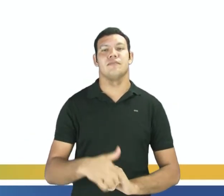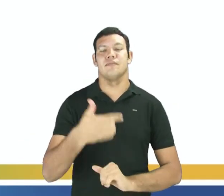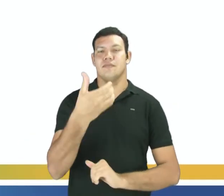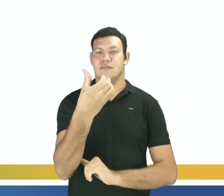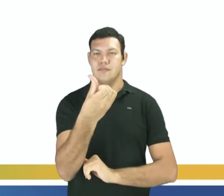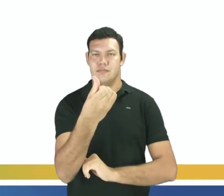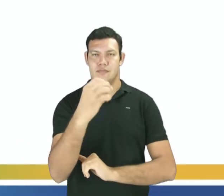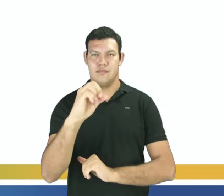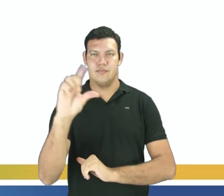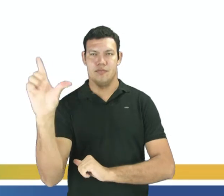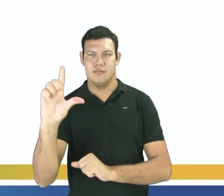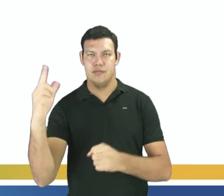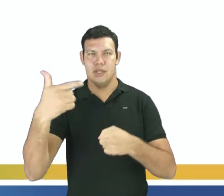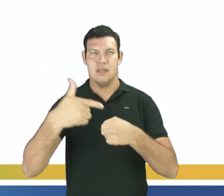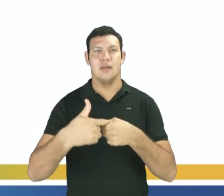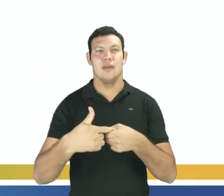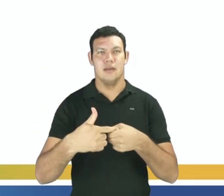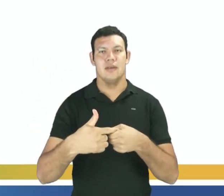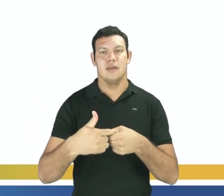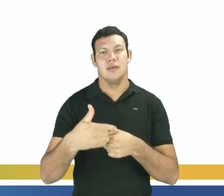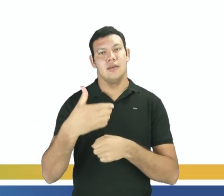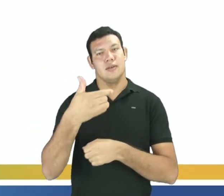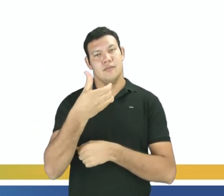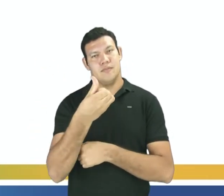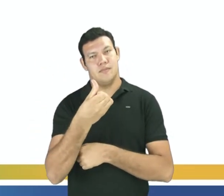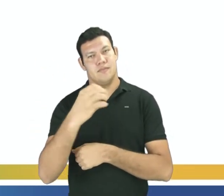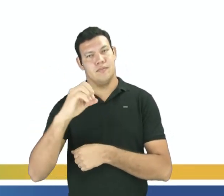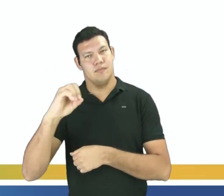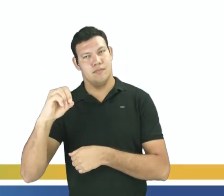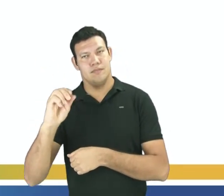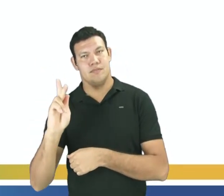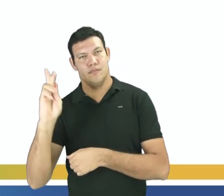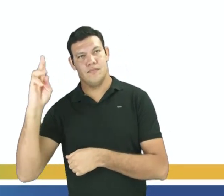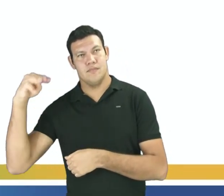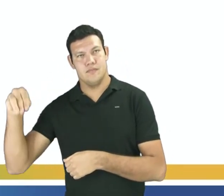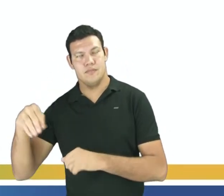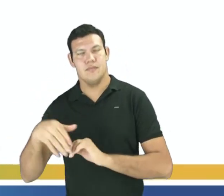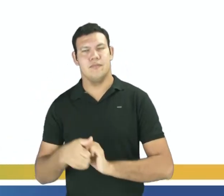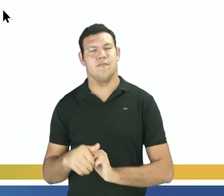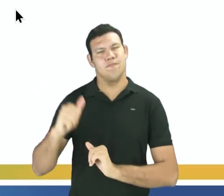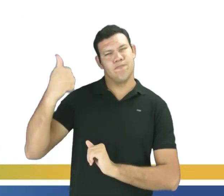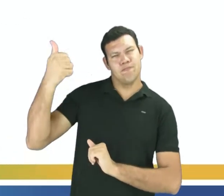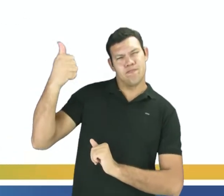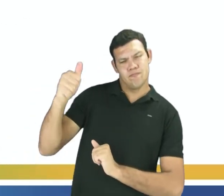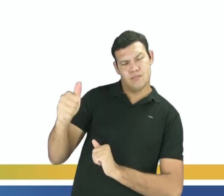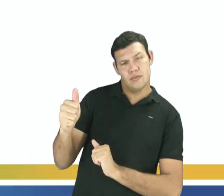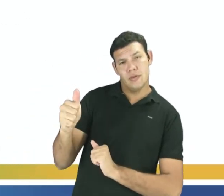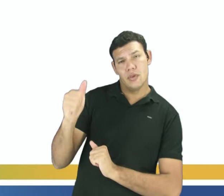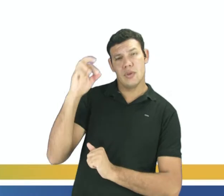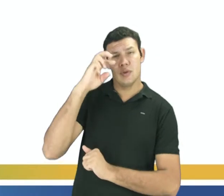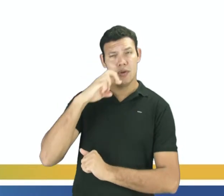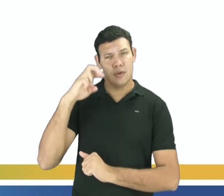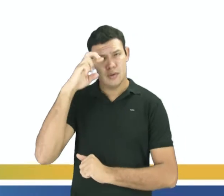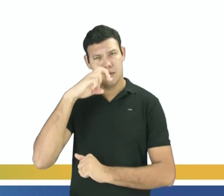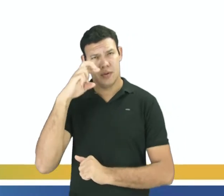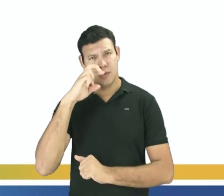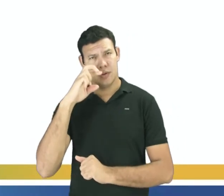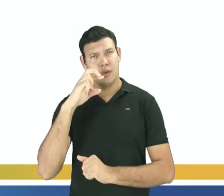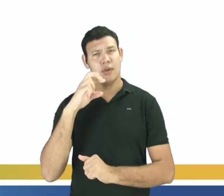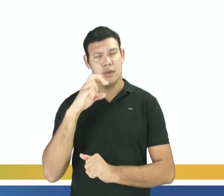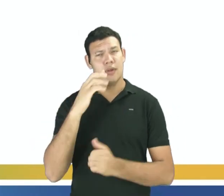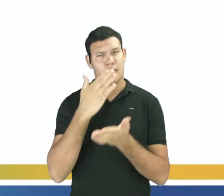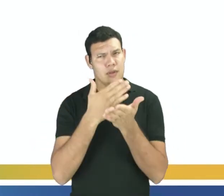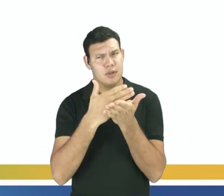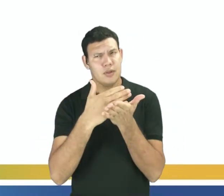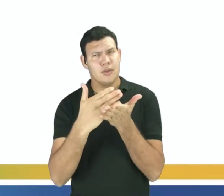no caso aqui corresponde a 600 quilômetros. Uma outra análise que você pode observar já no início da